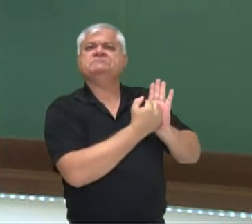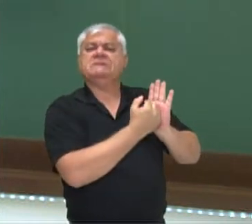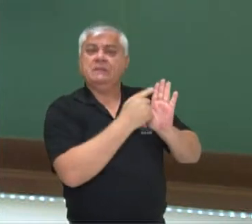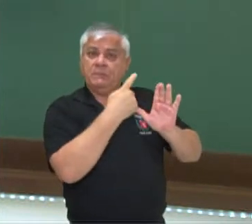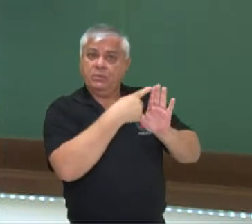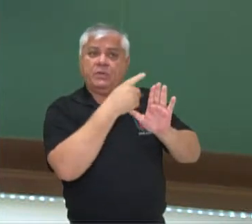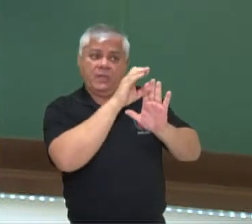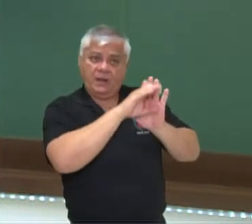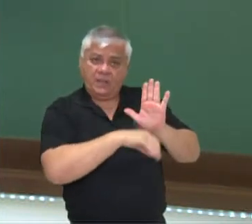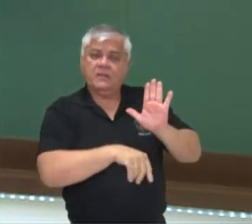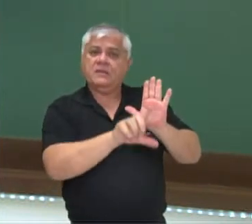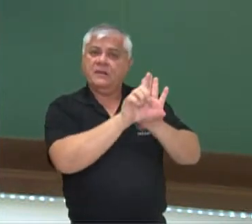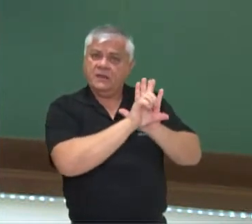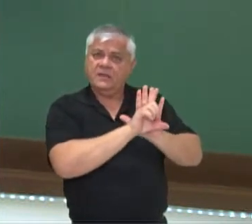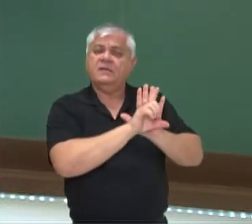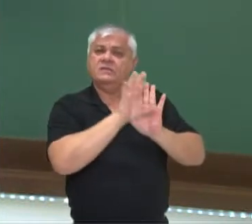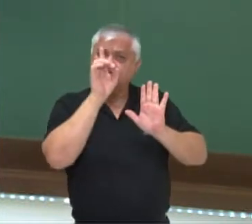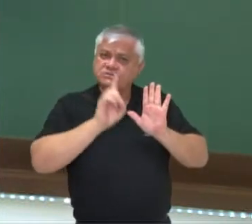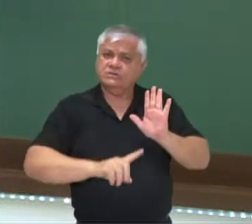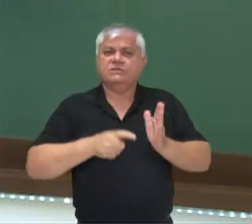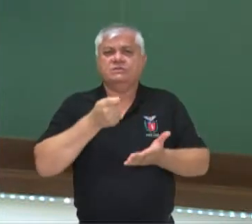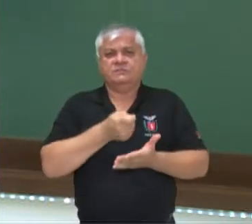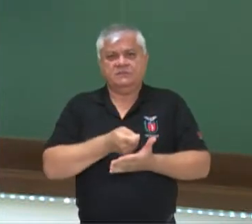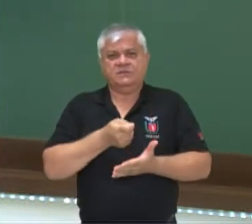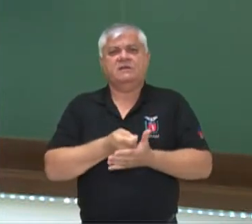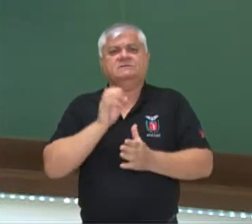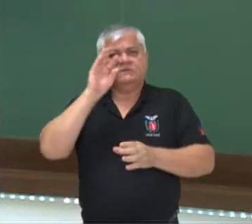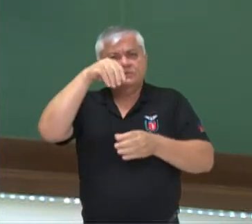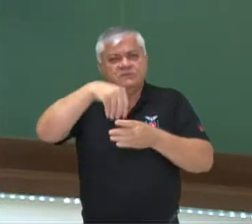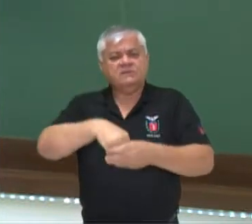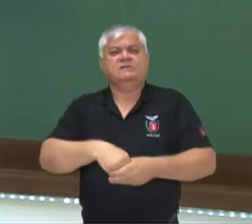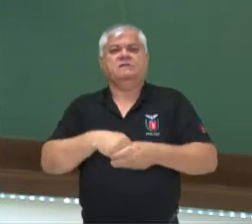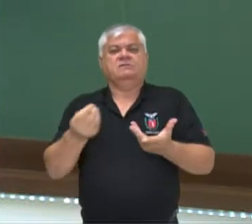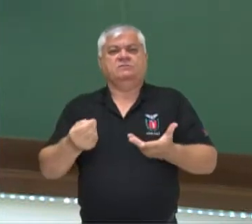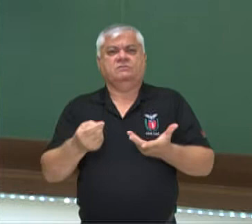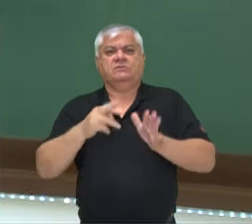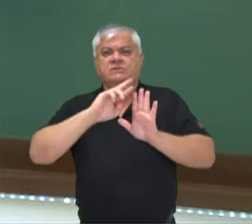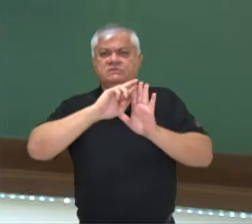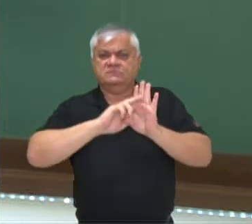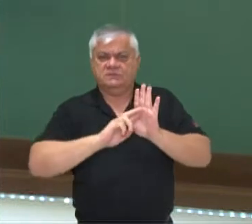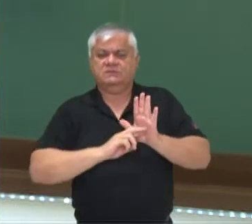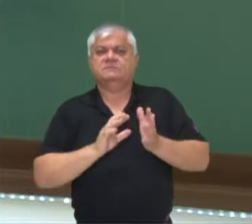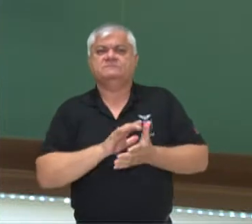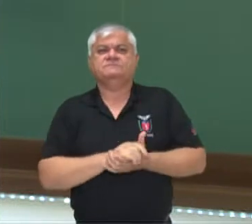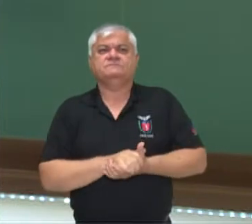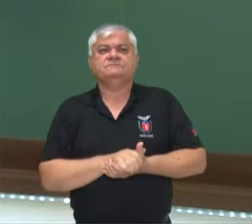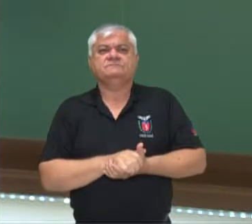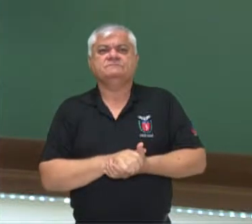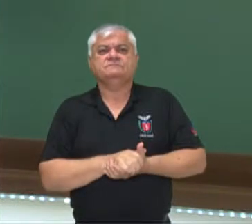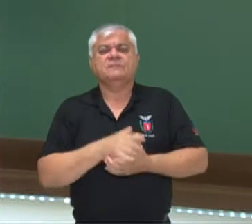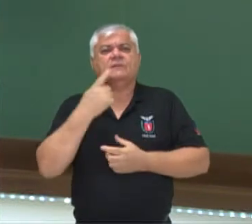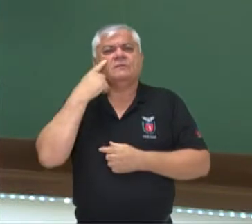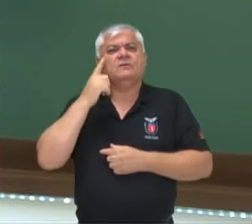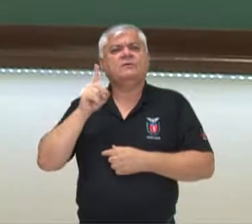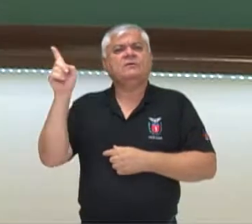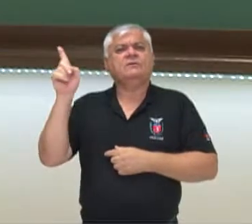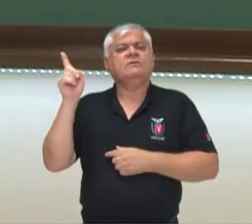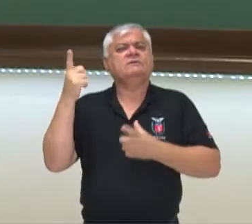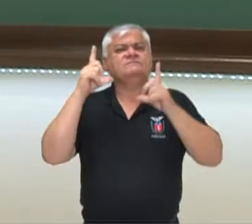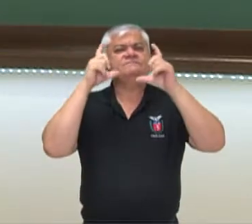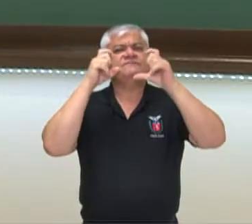Constituição e as leis, os direitos e os deveres que estão contidos na nossa Constituição. E olha que eu trago essa